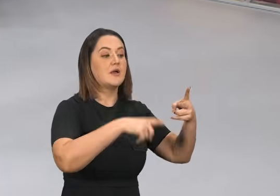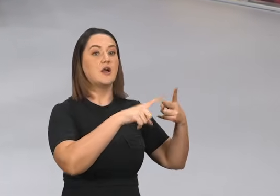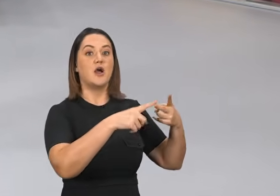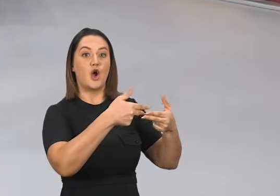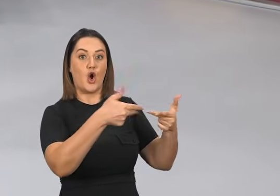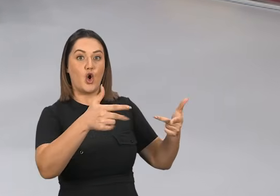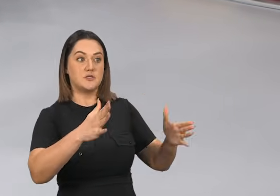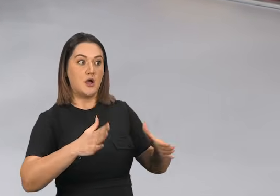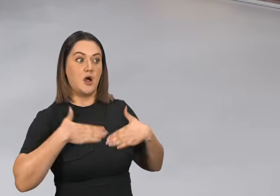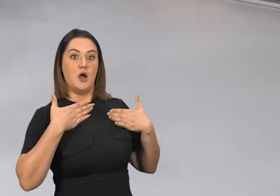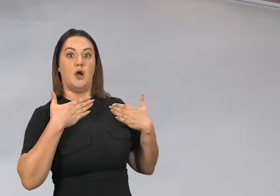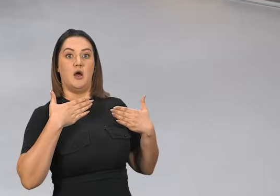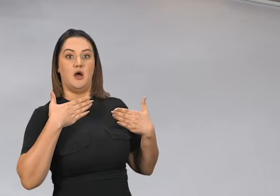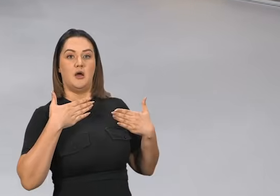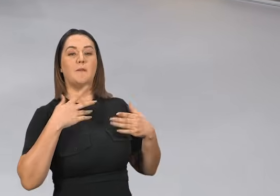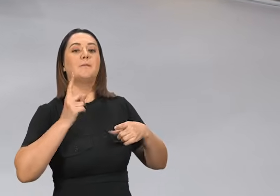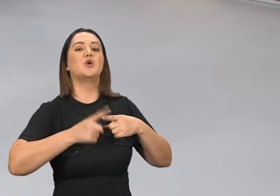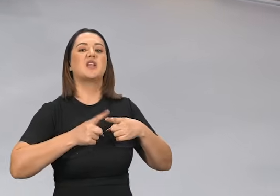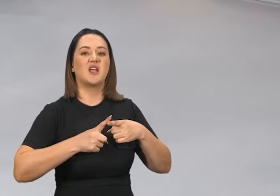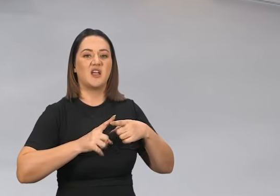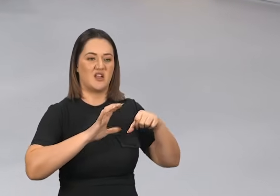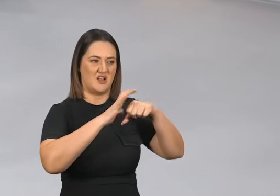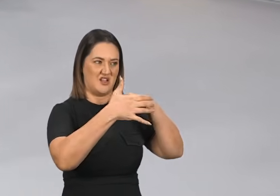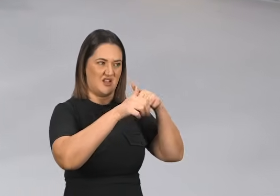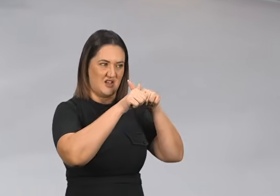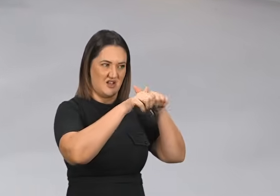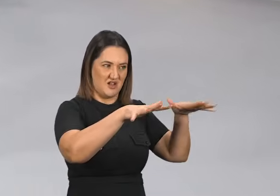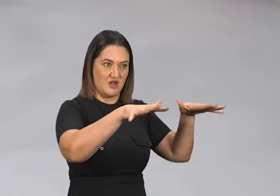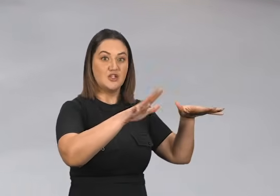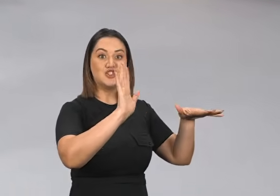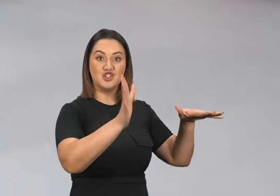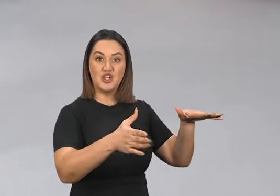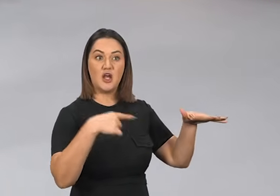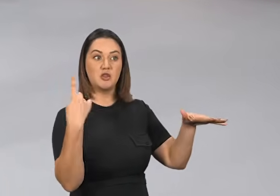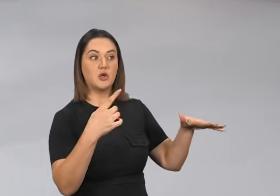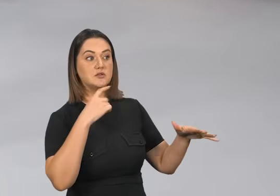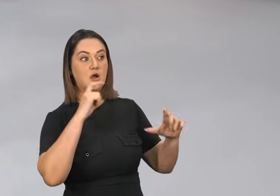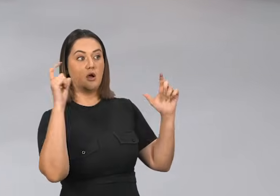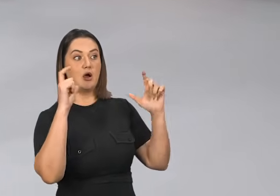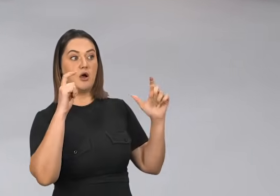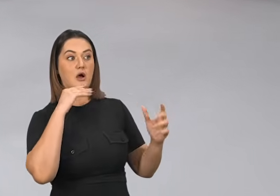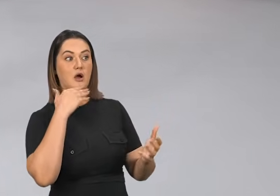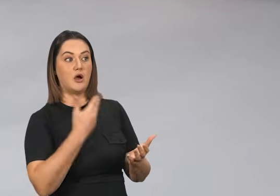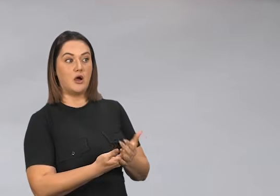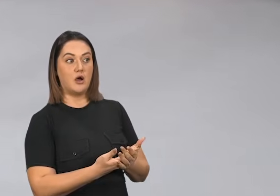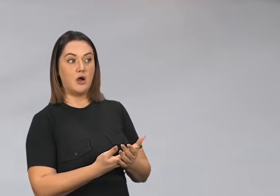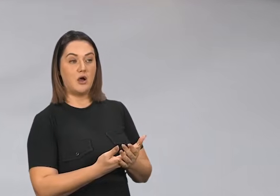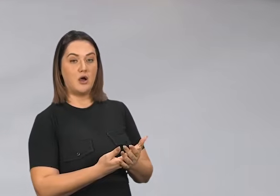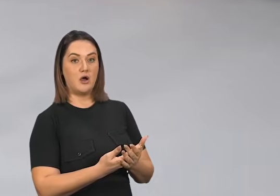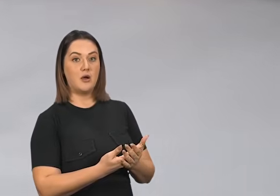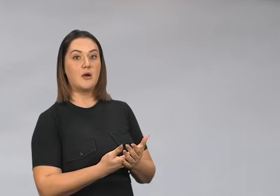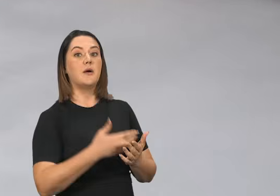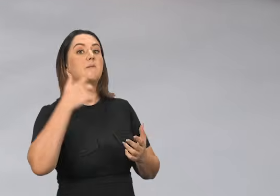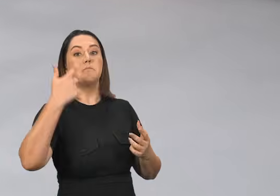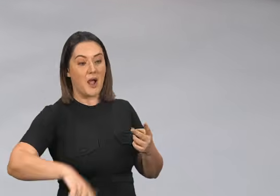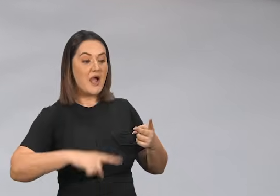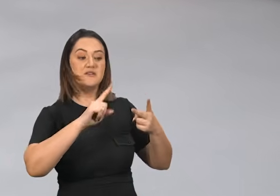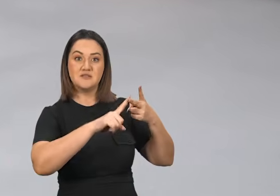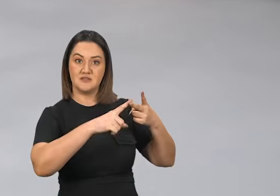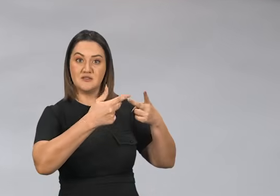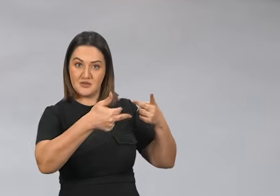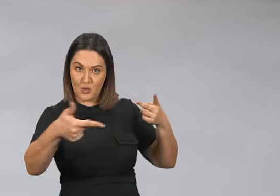dizer? Que além da pandemia, outras coisas espantosas que já